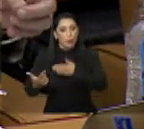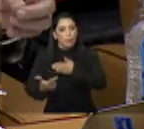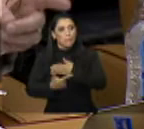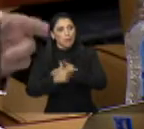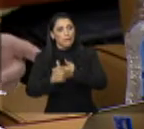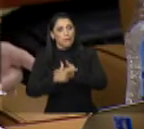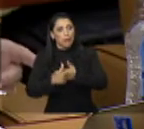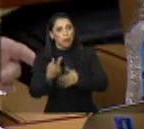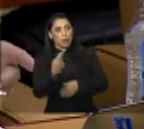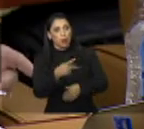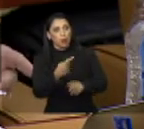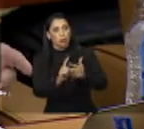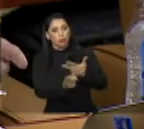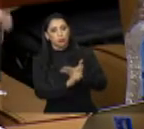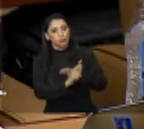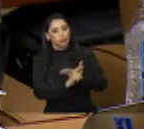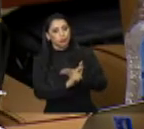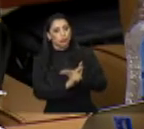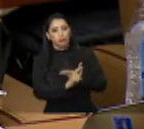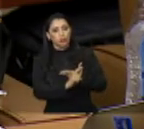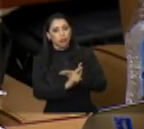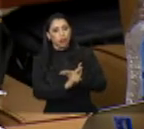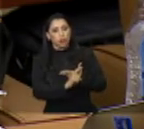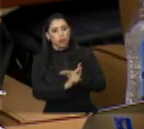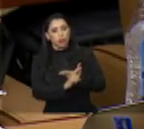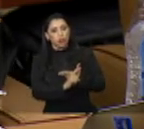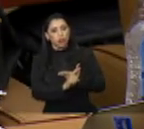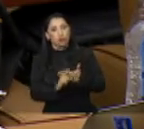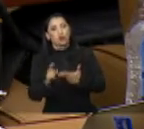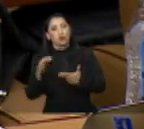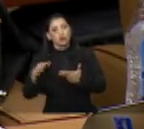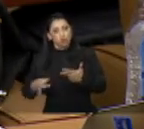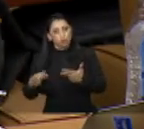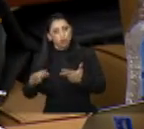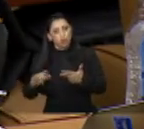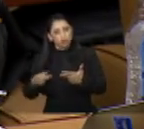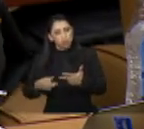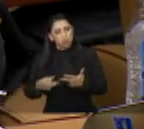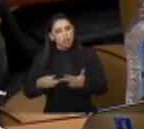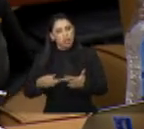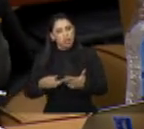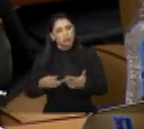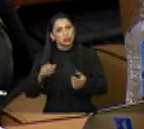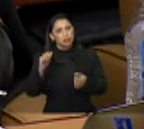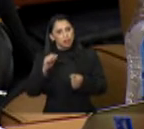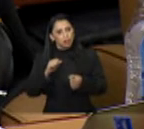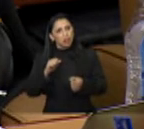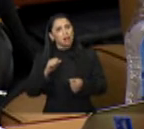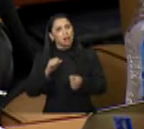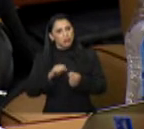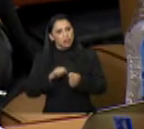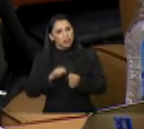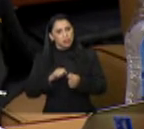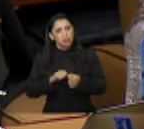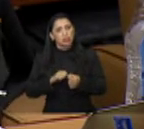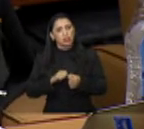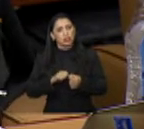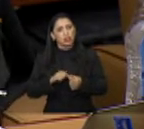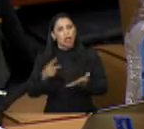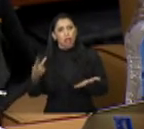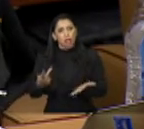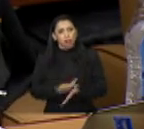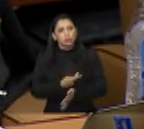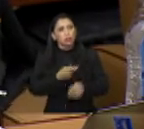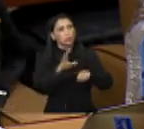discricionárias do Poder Executivo é uma atuação do Judiciário cumprindo a sua principal missão que é fazer